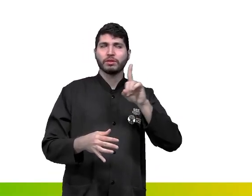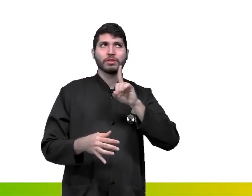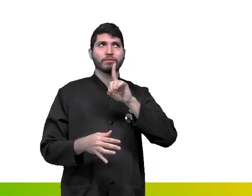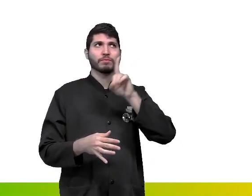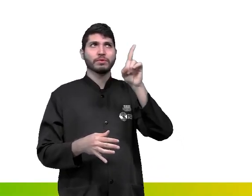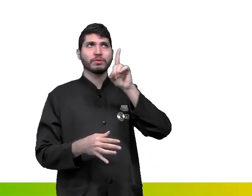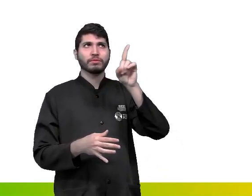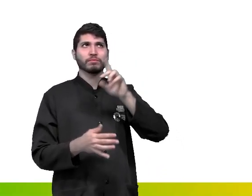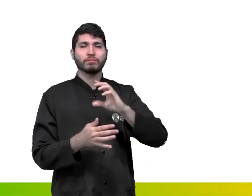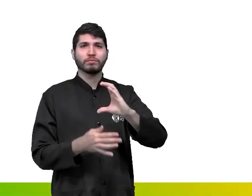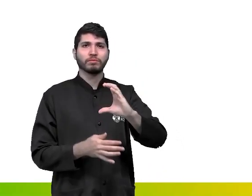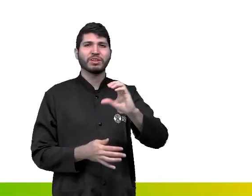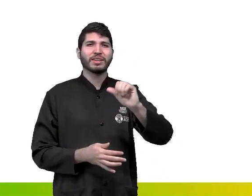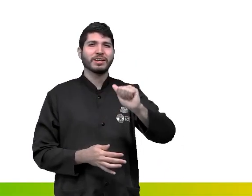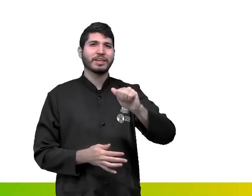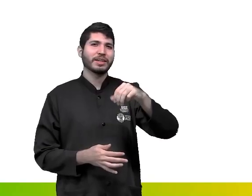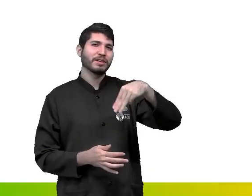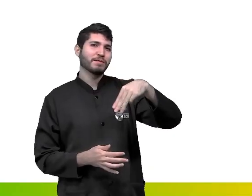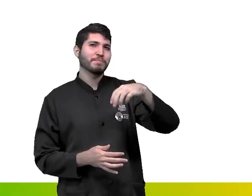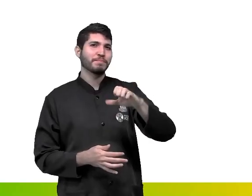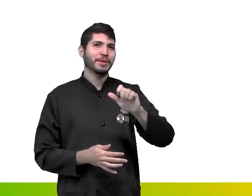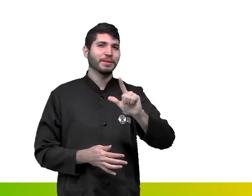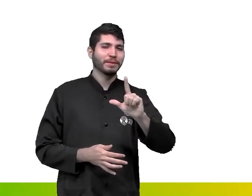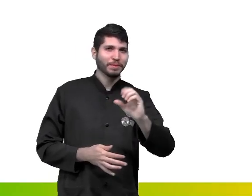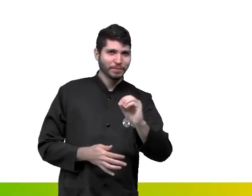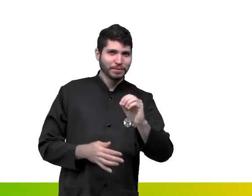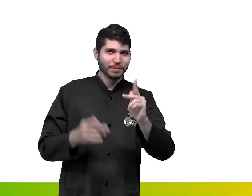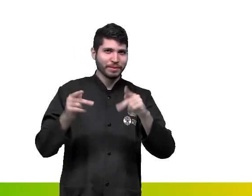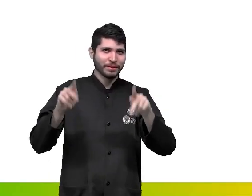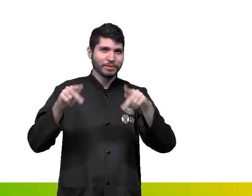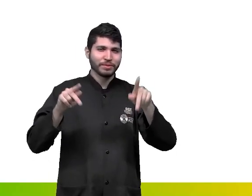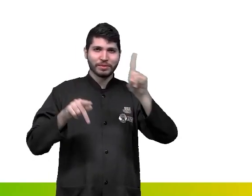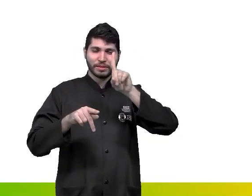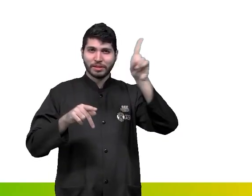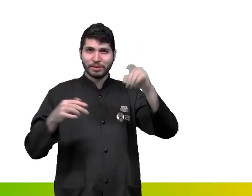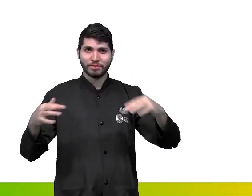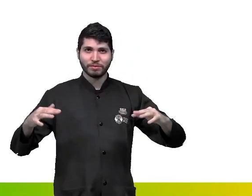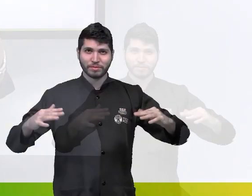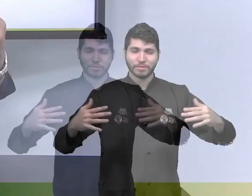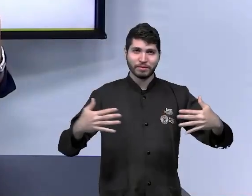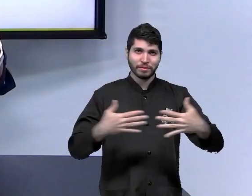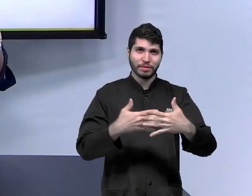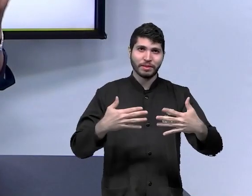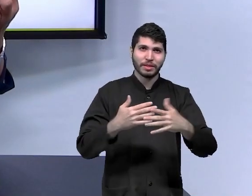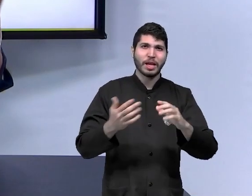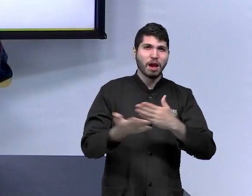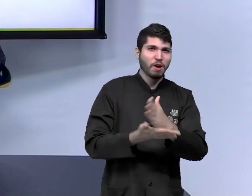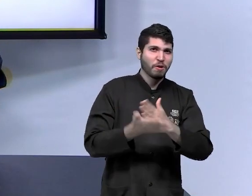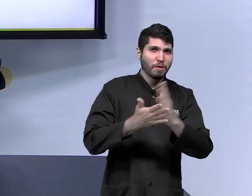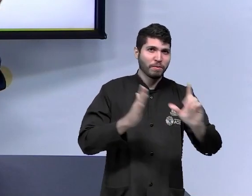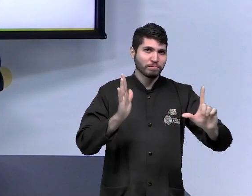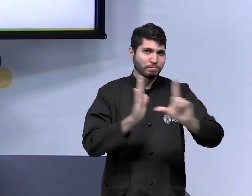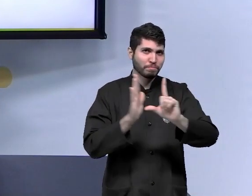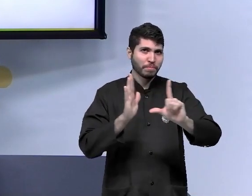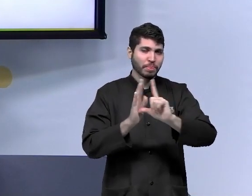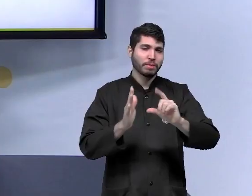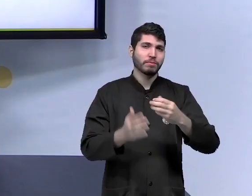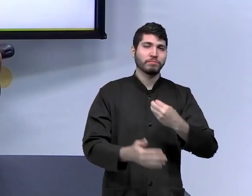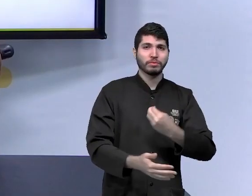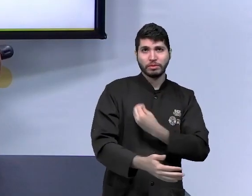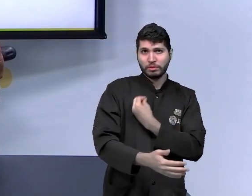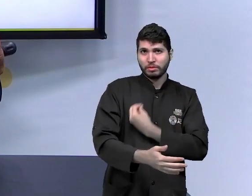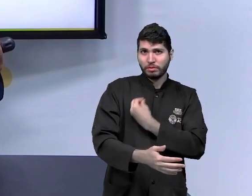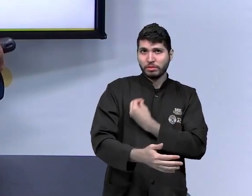chama, no Aqueri, no shopping Aqueri, no centro, tem algumas lojinhas ali que tem a presença de